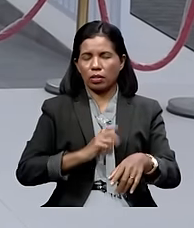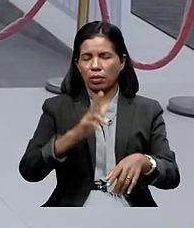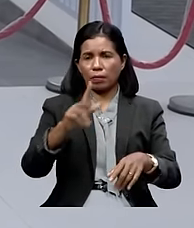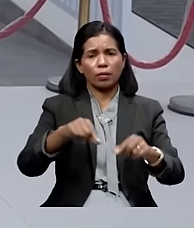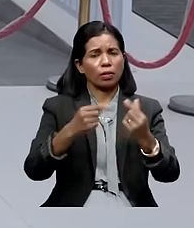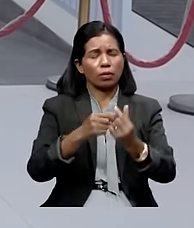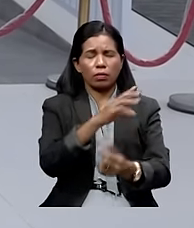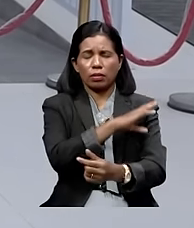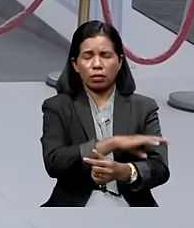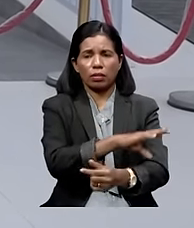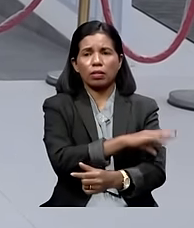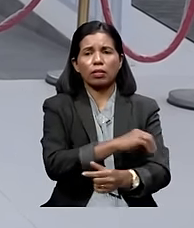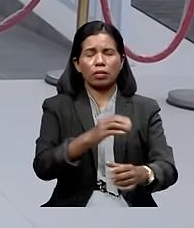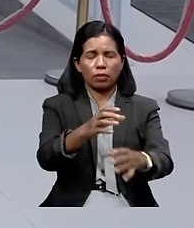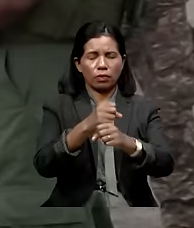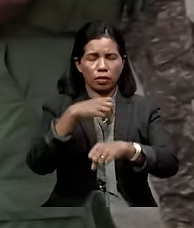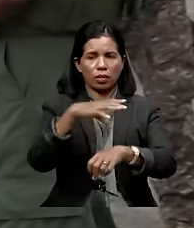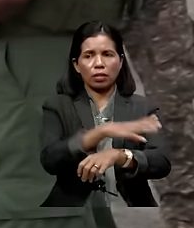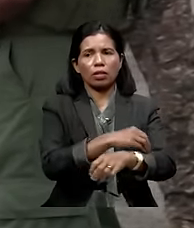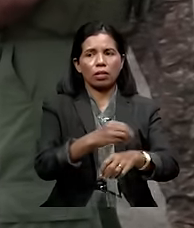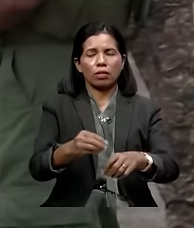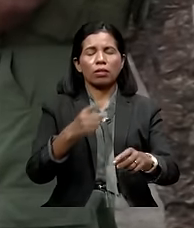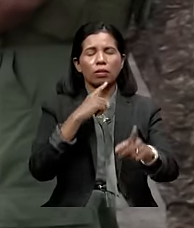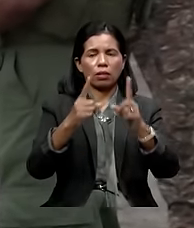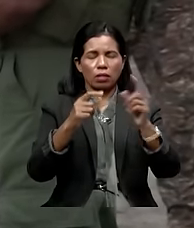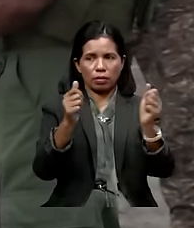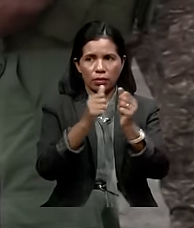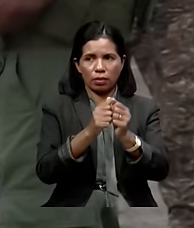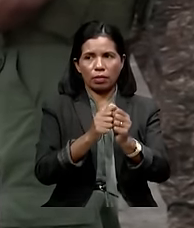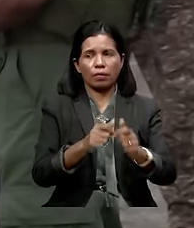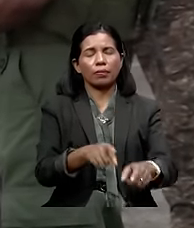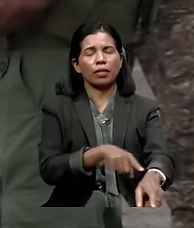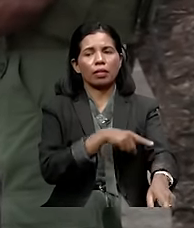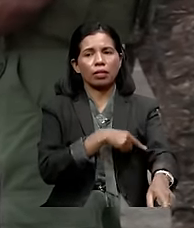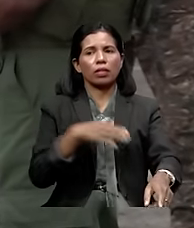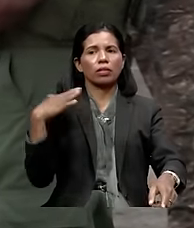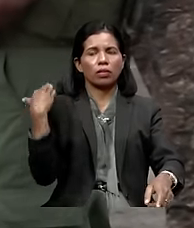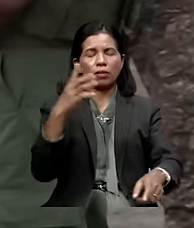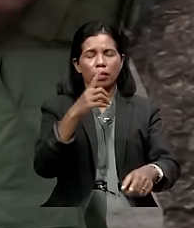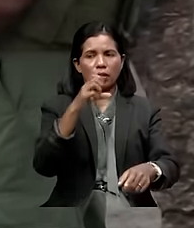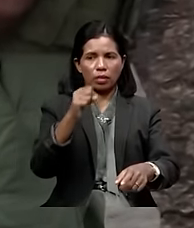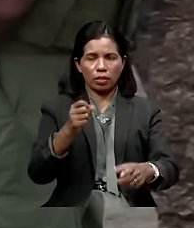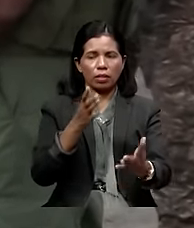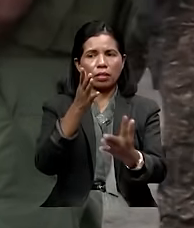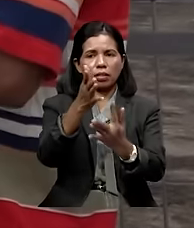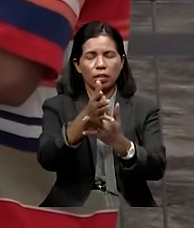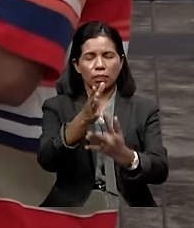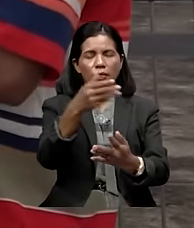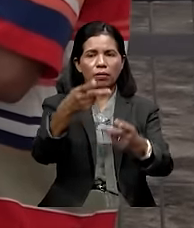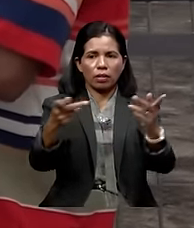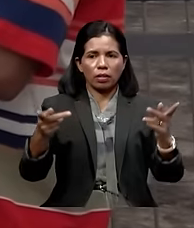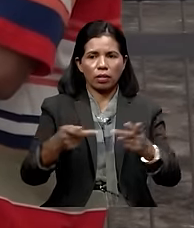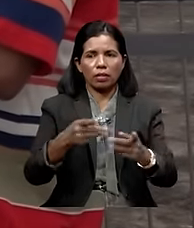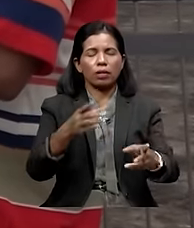Equipa Segurança Pombo Mutin recolhe a drone, né? Rode confirma Bamalo. Mas Bela Cleordet, jovem desse Nehaka Tama Ba Altar Nian,